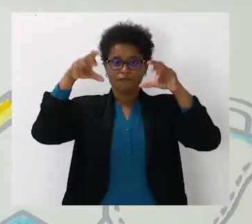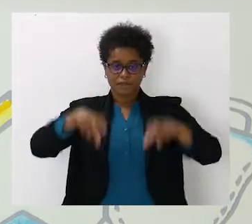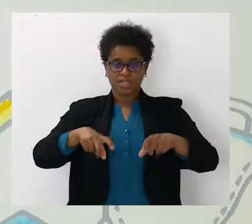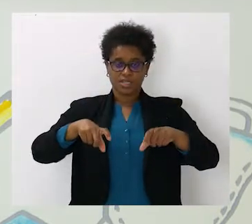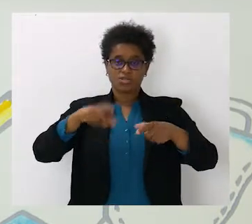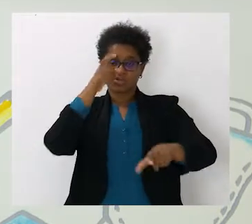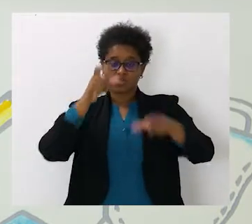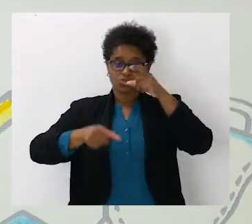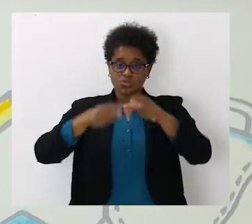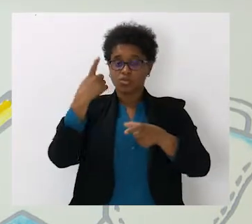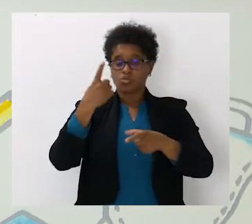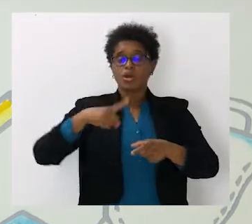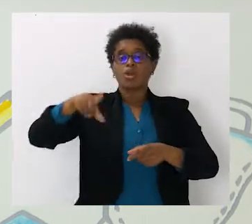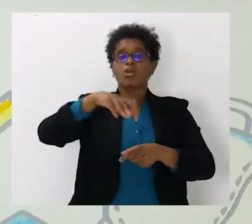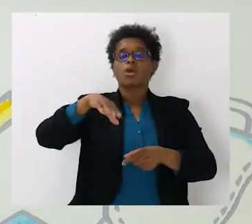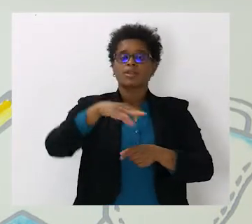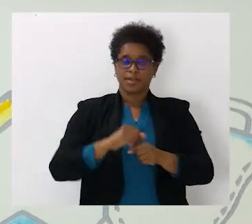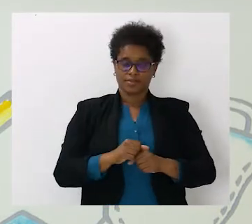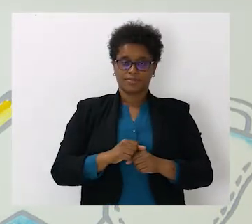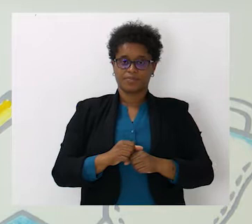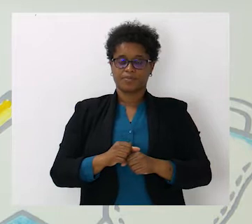de fixação humana numa localidade